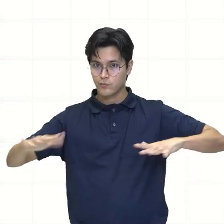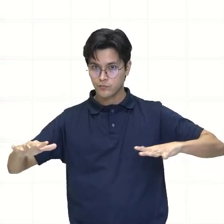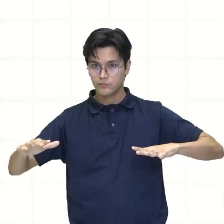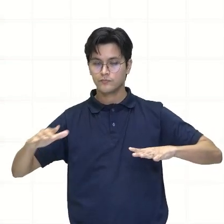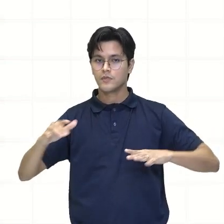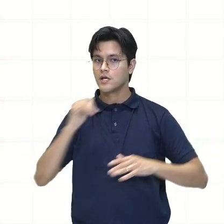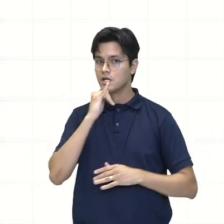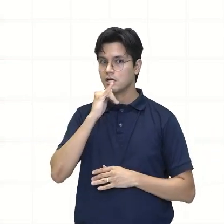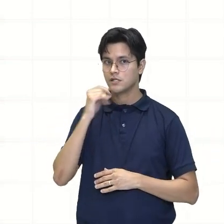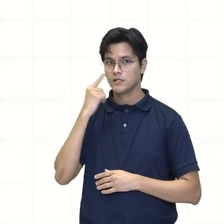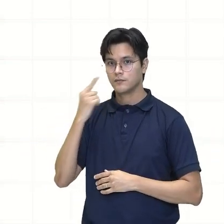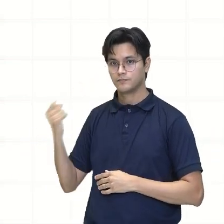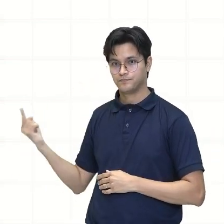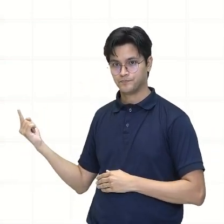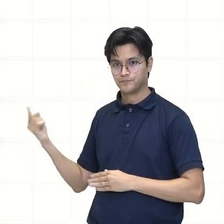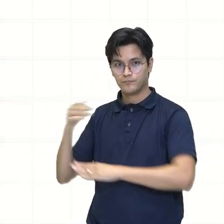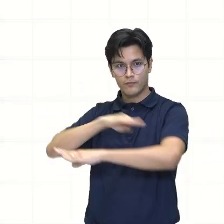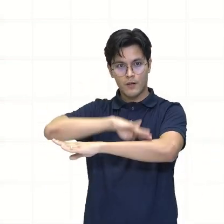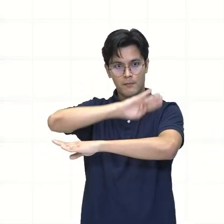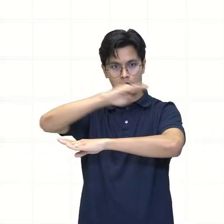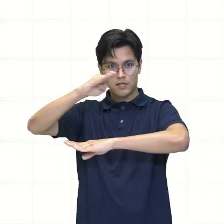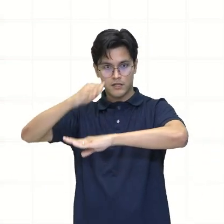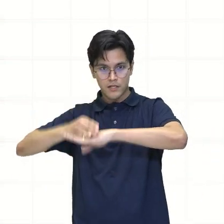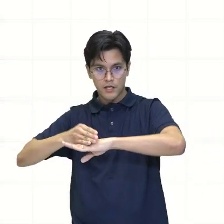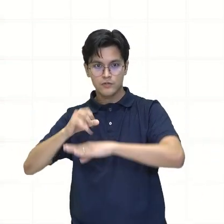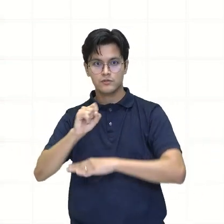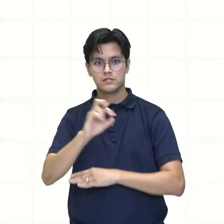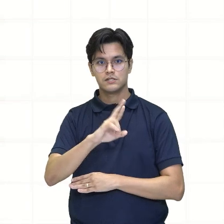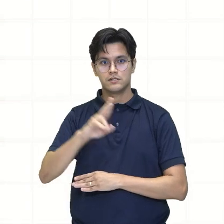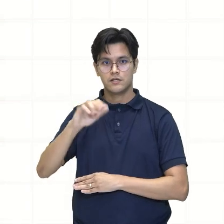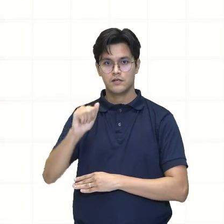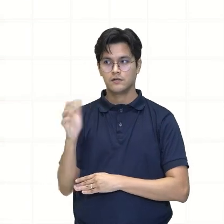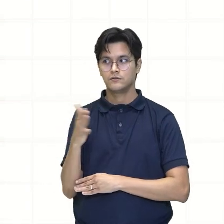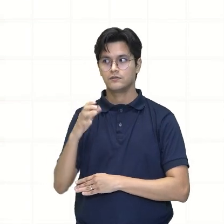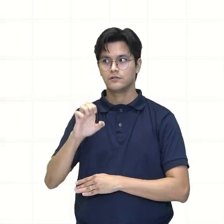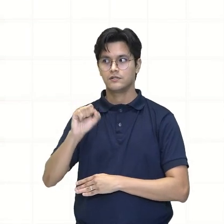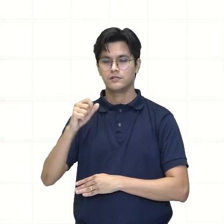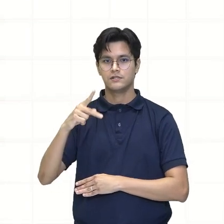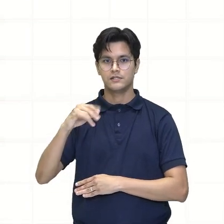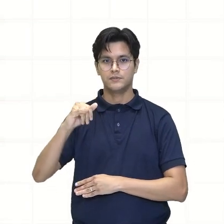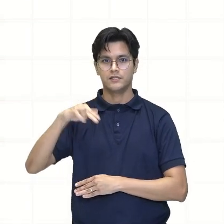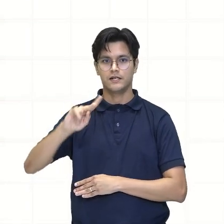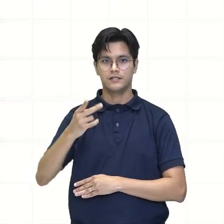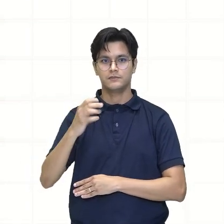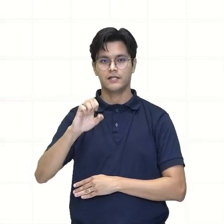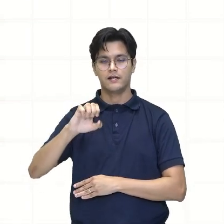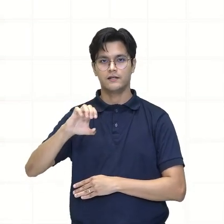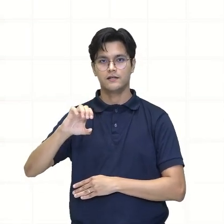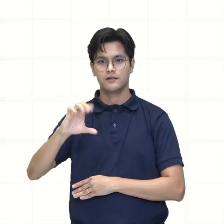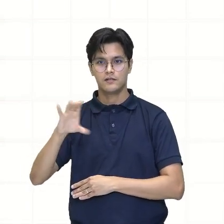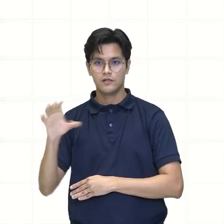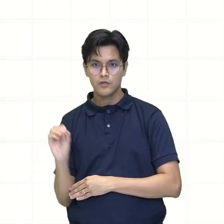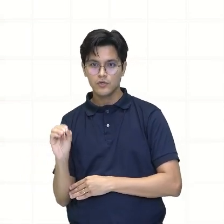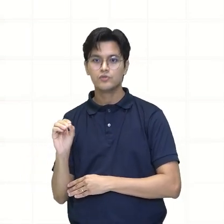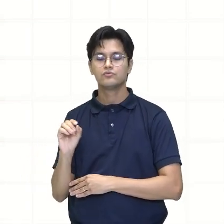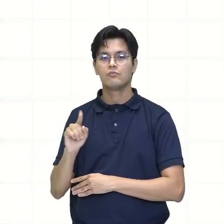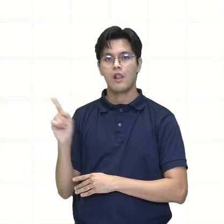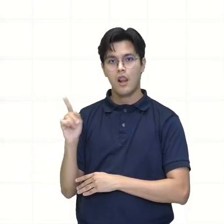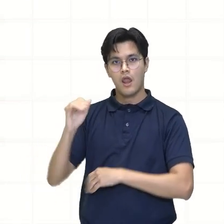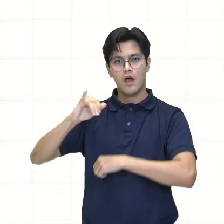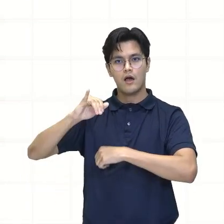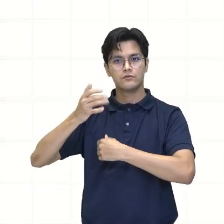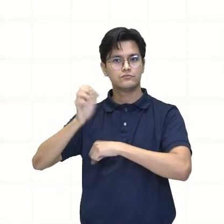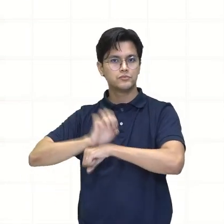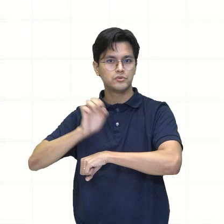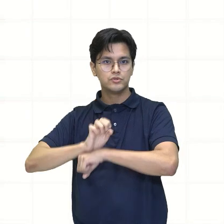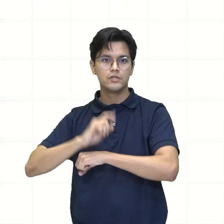do Espinhaço, lá em Minas Gerais, a Depressão Sertaneja São Francisco, né, ali no Nordeste, planície fluvial